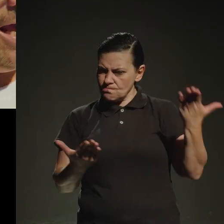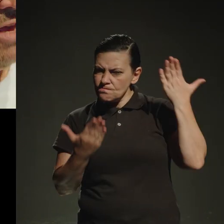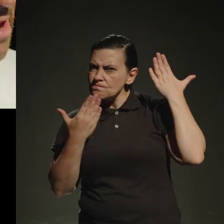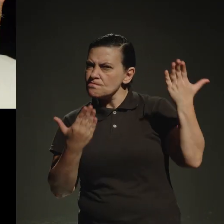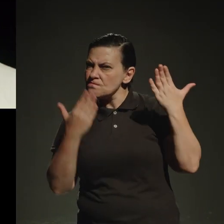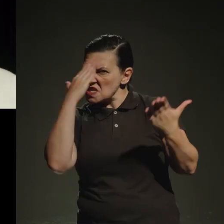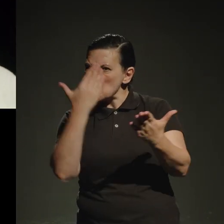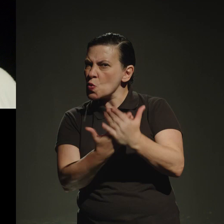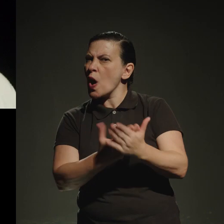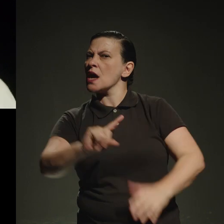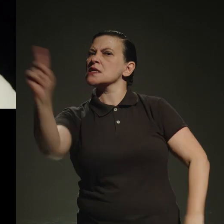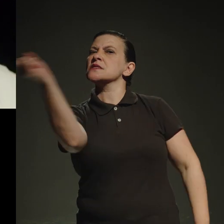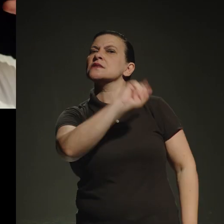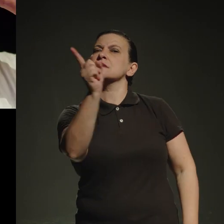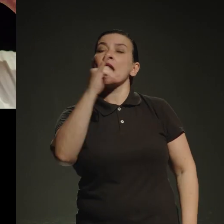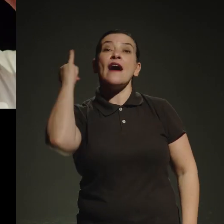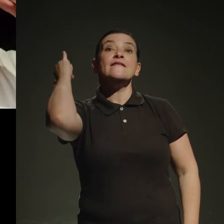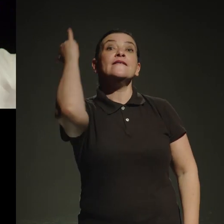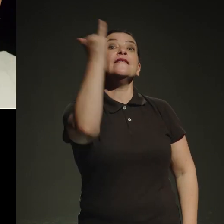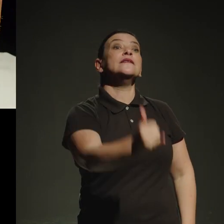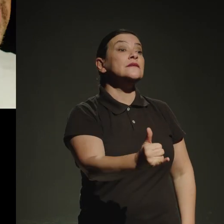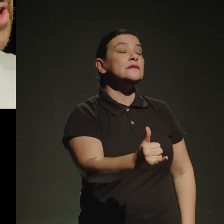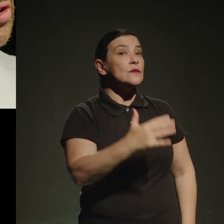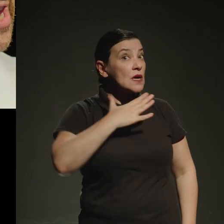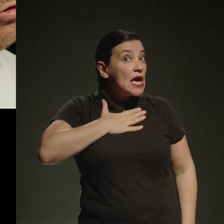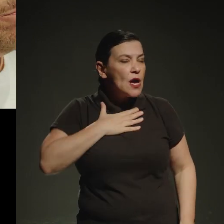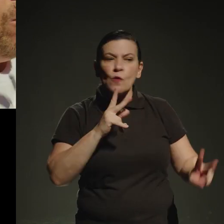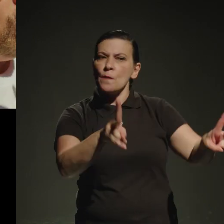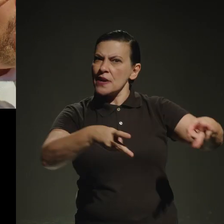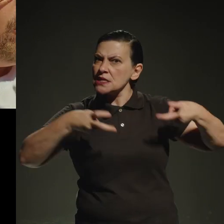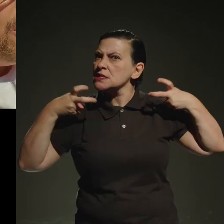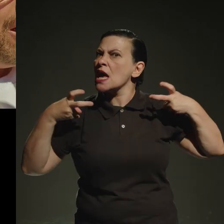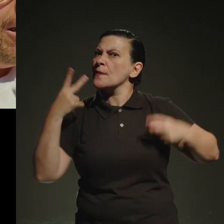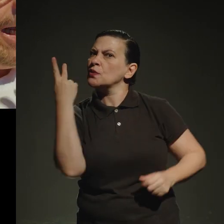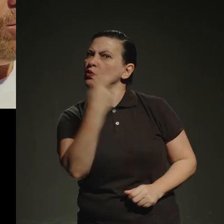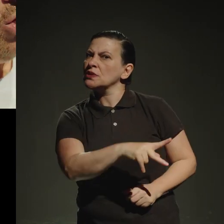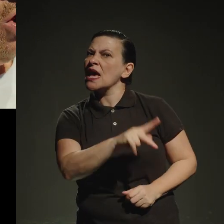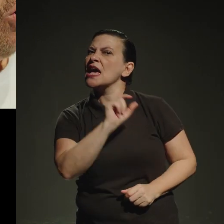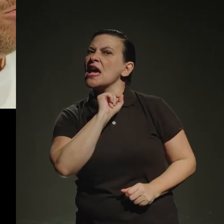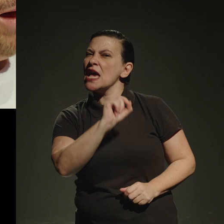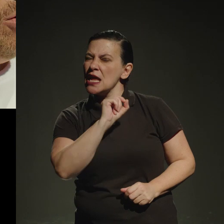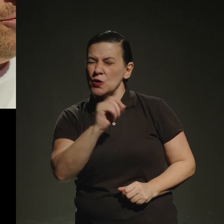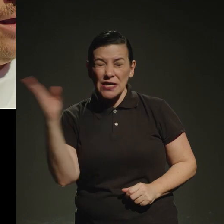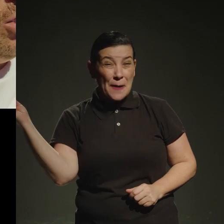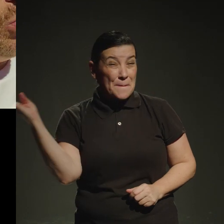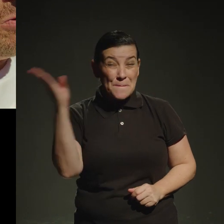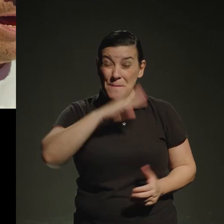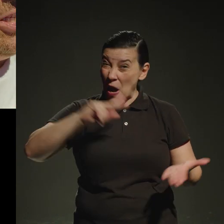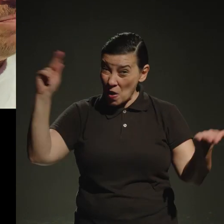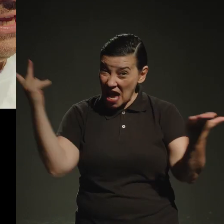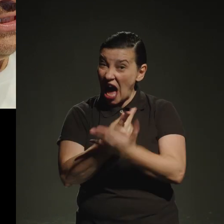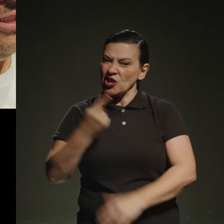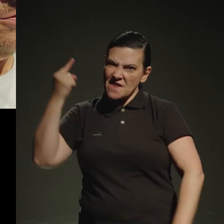Não creio em vós, poltrão. Devo dizer-vos que aos meus olhos experimentados, o